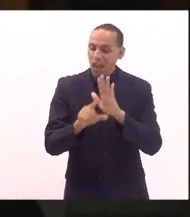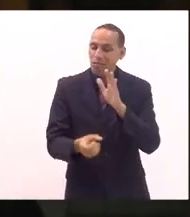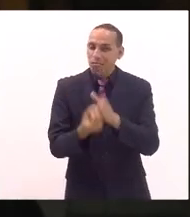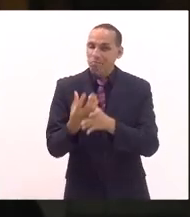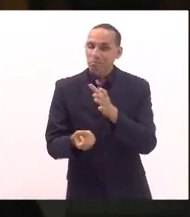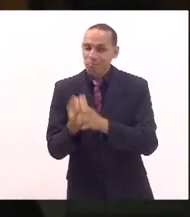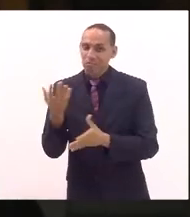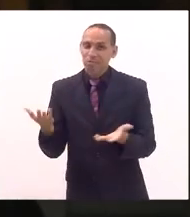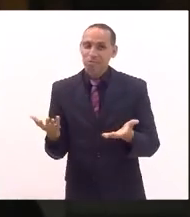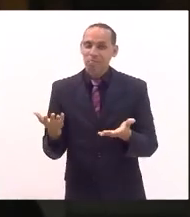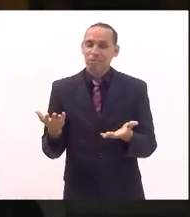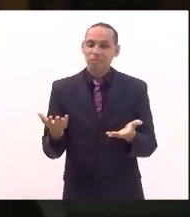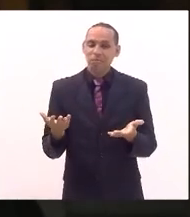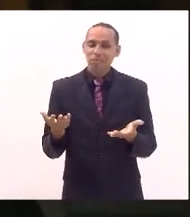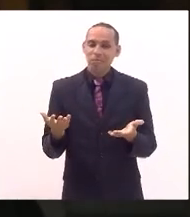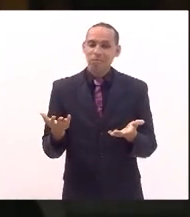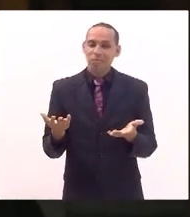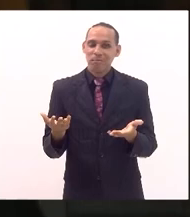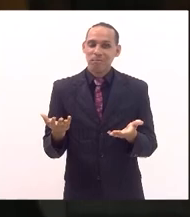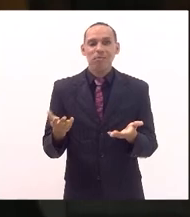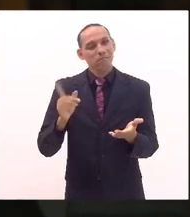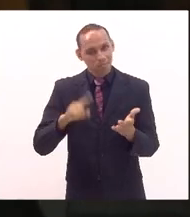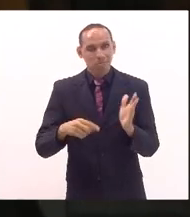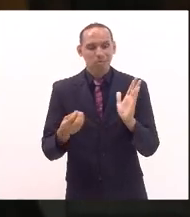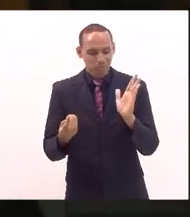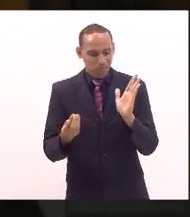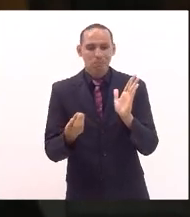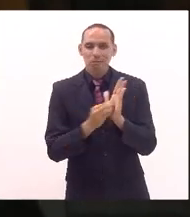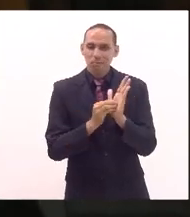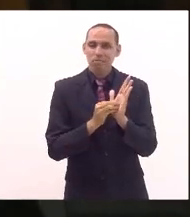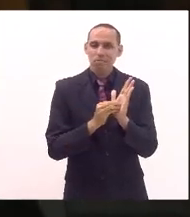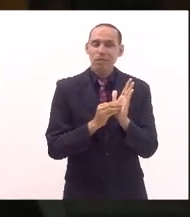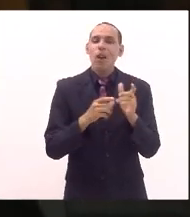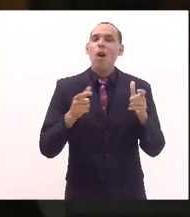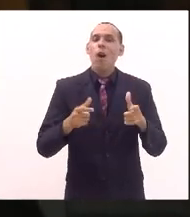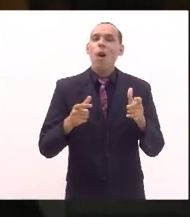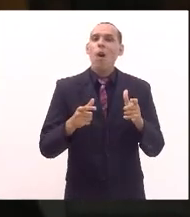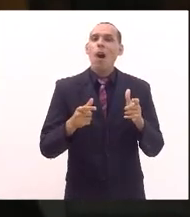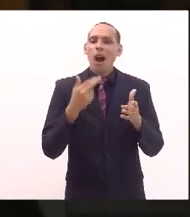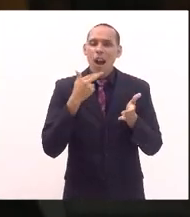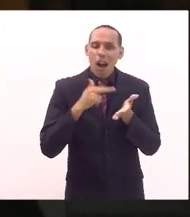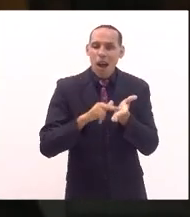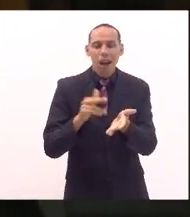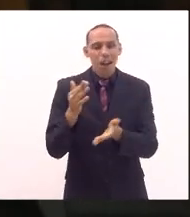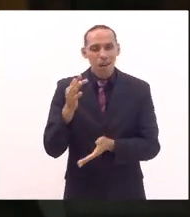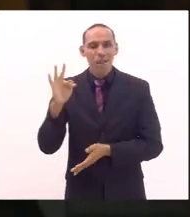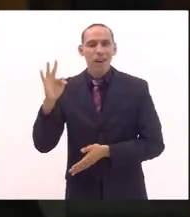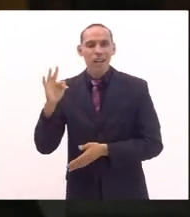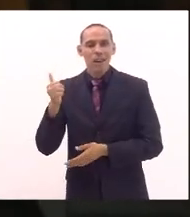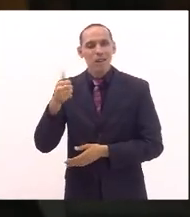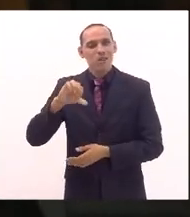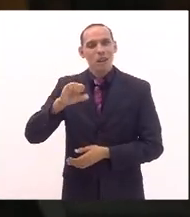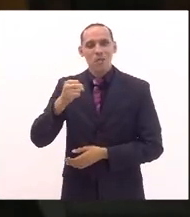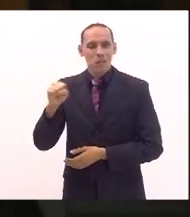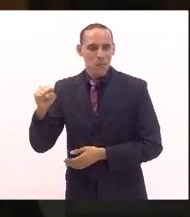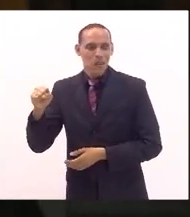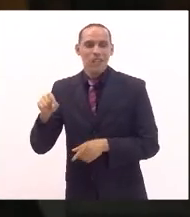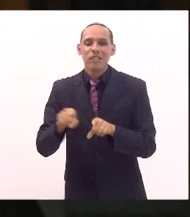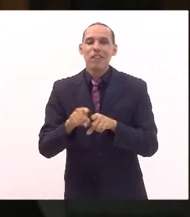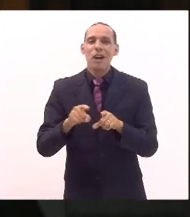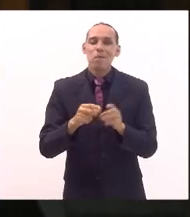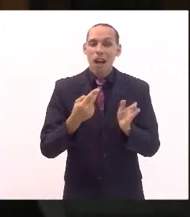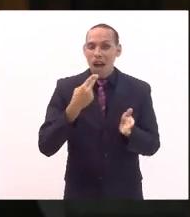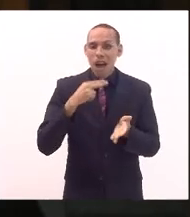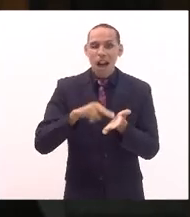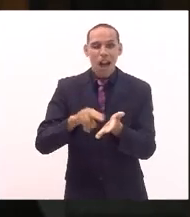lá em princípio e escrito na carta Federal de 88 e na carta